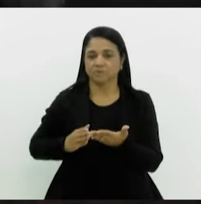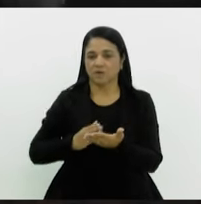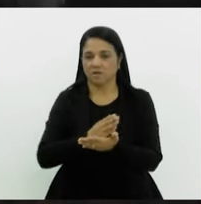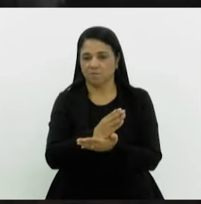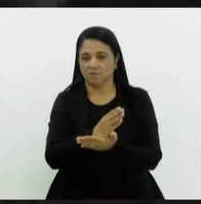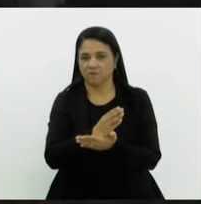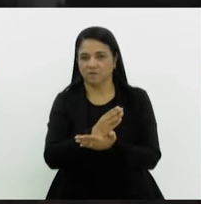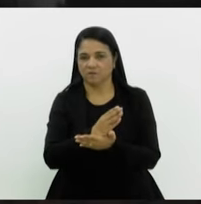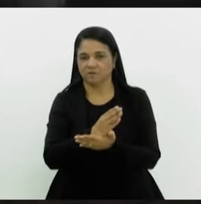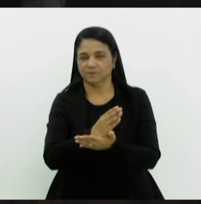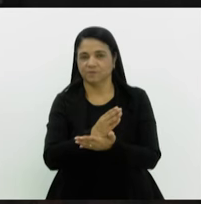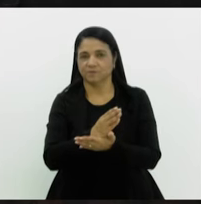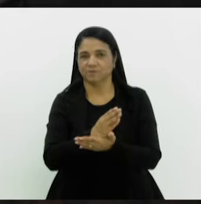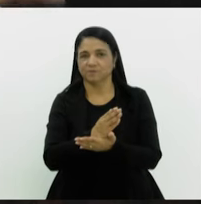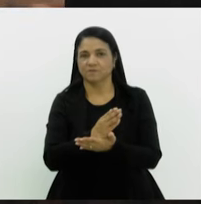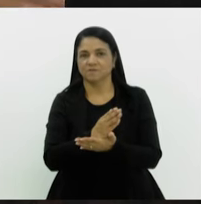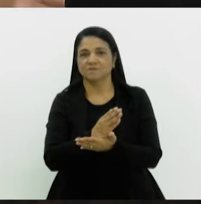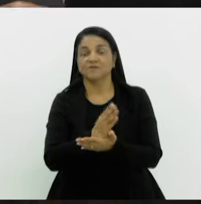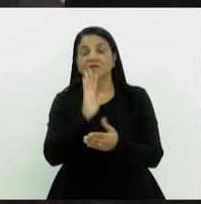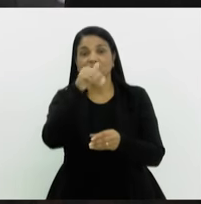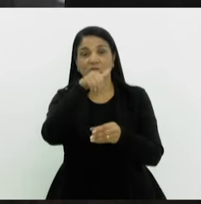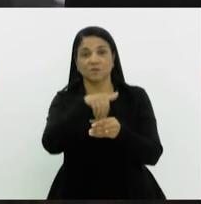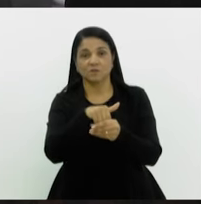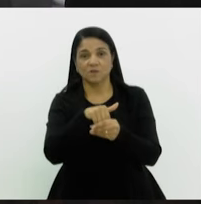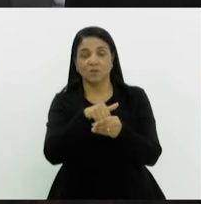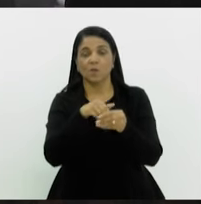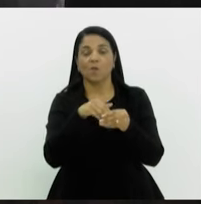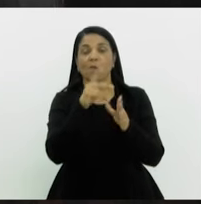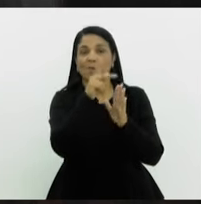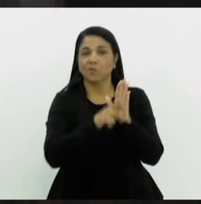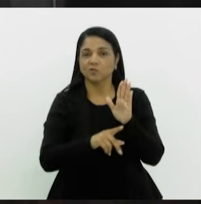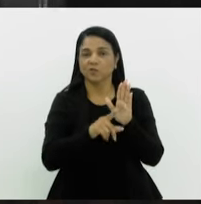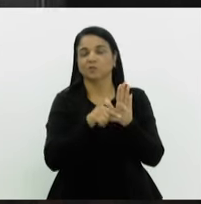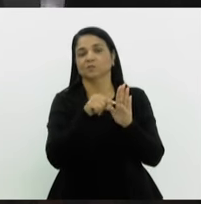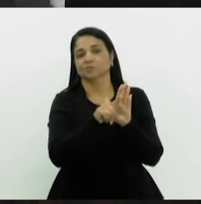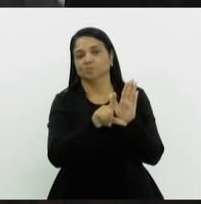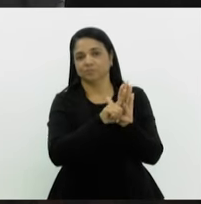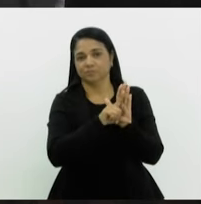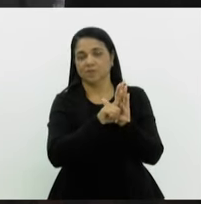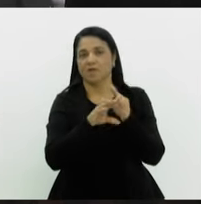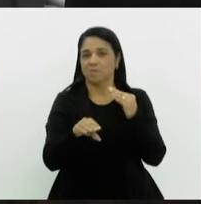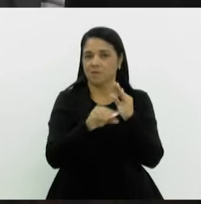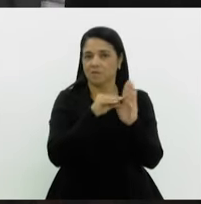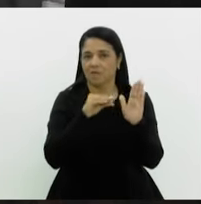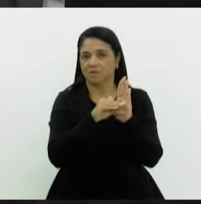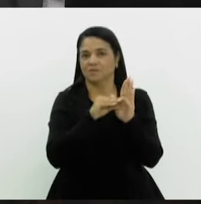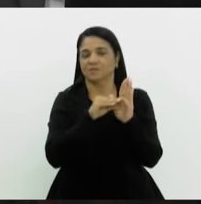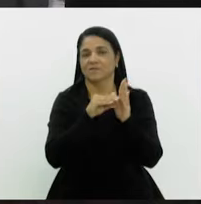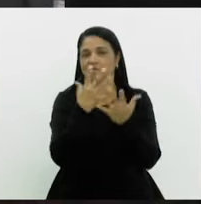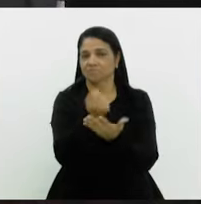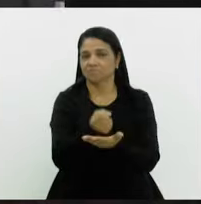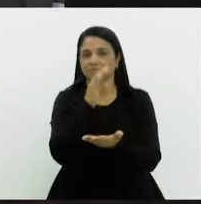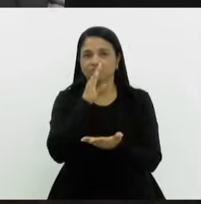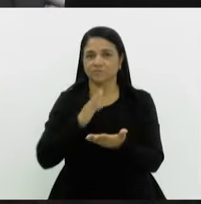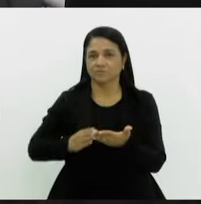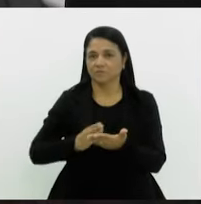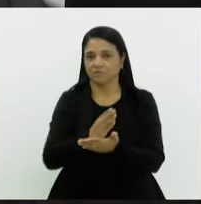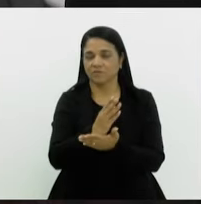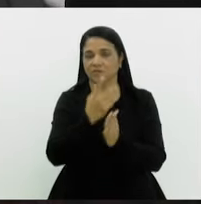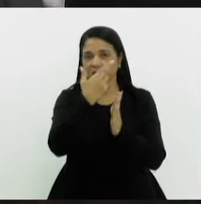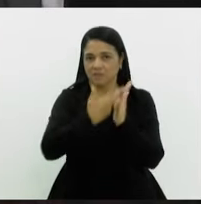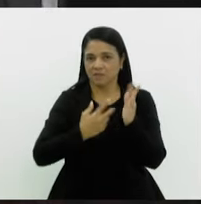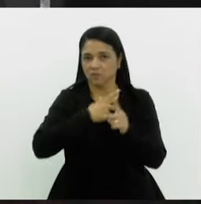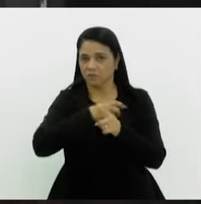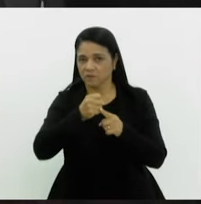estão. Aprovado. Em votação, o projeto assim emendado. Senhores que aprovam, permaneçam como estão. Aprovado. Vai a redação